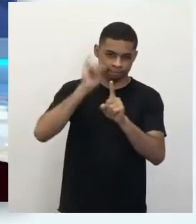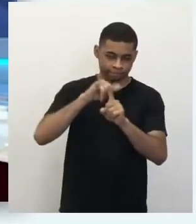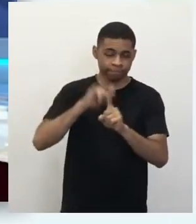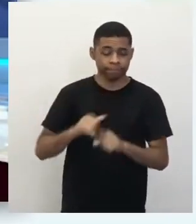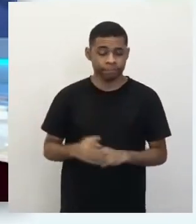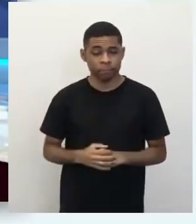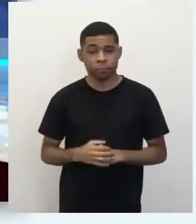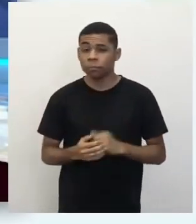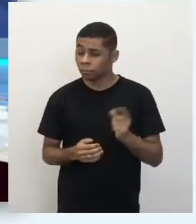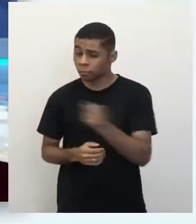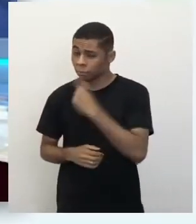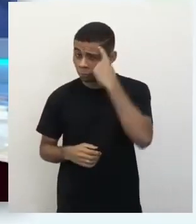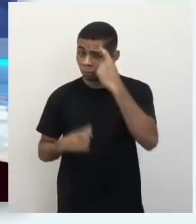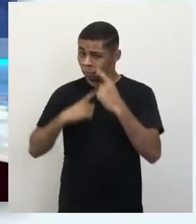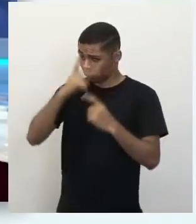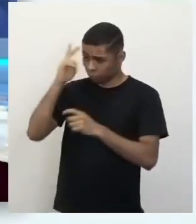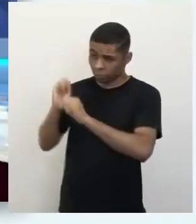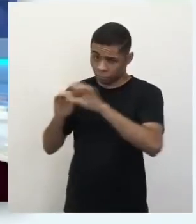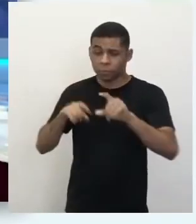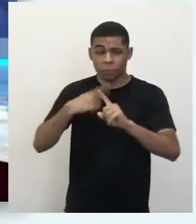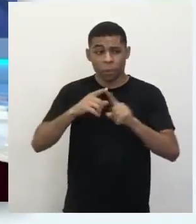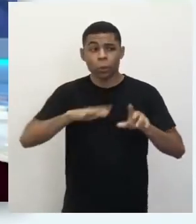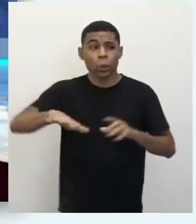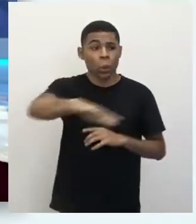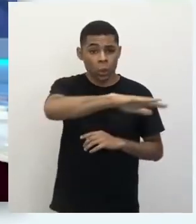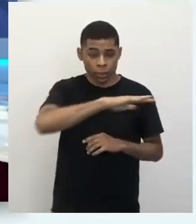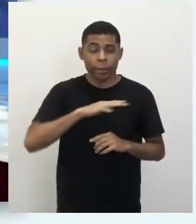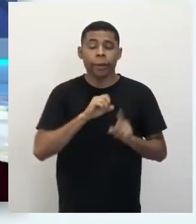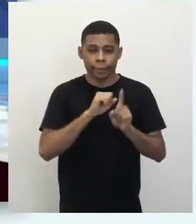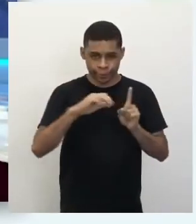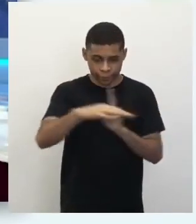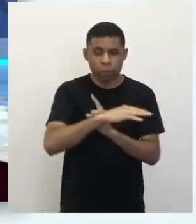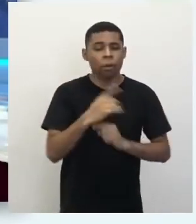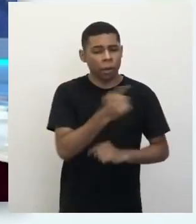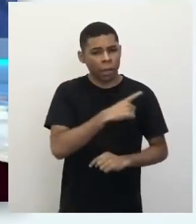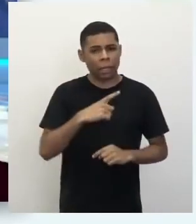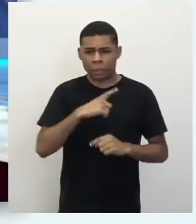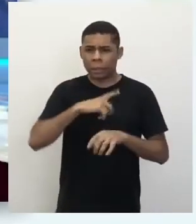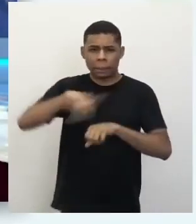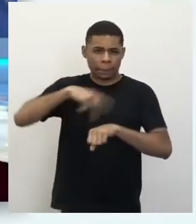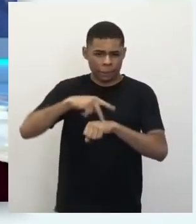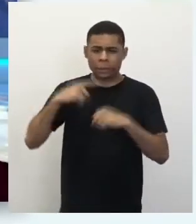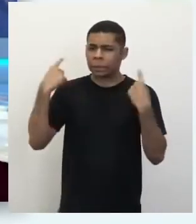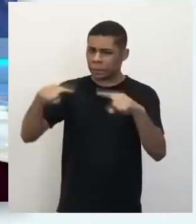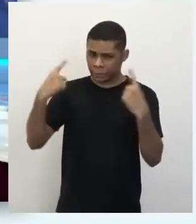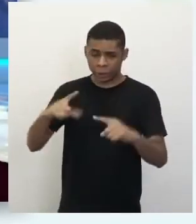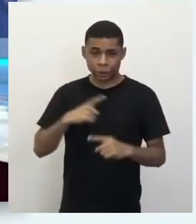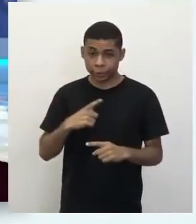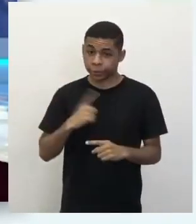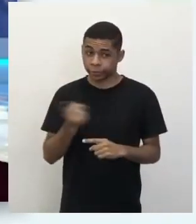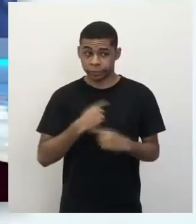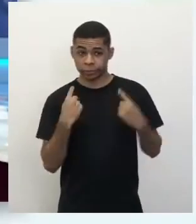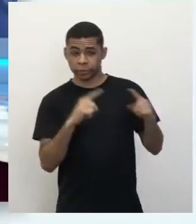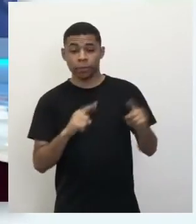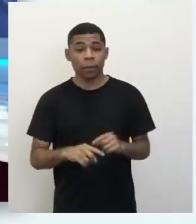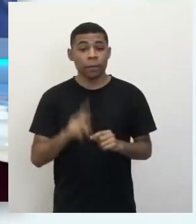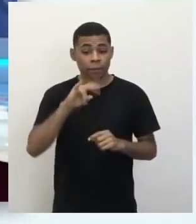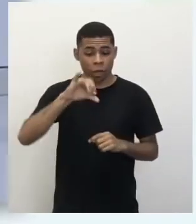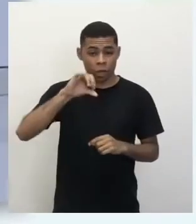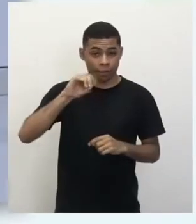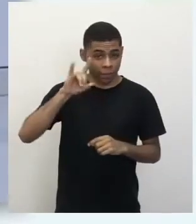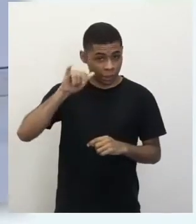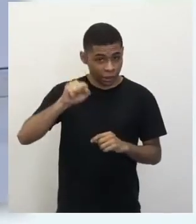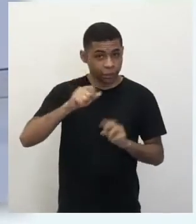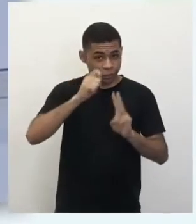é envolver educadores e a sociedade no combate a esse tipo de ofensa em todo o país. A lei começa a valer daqui a 90